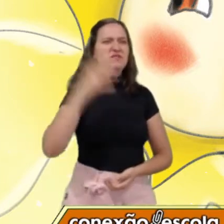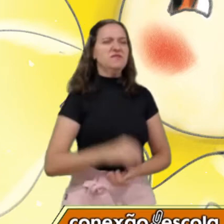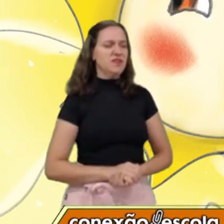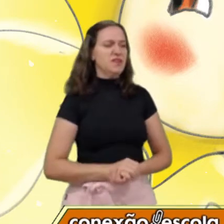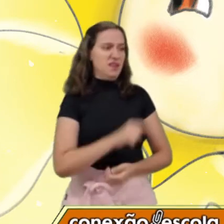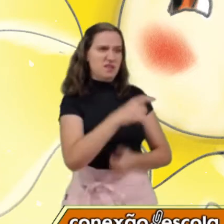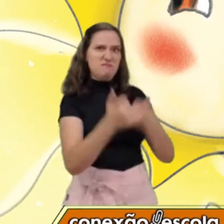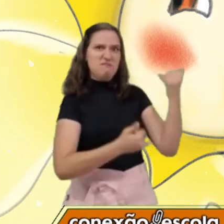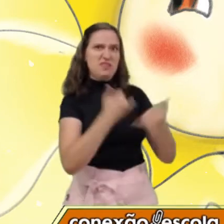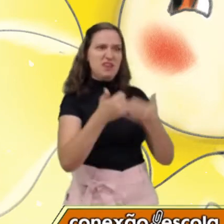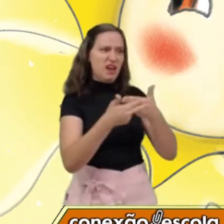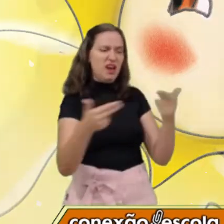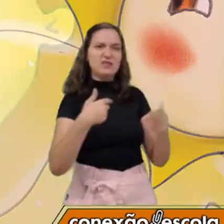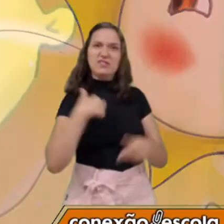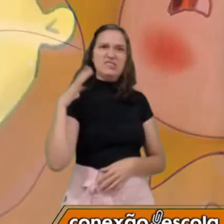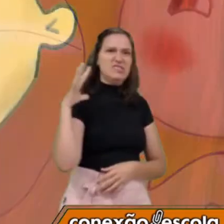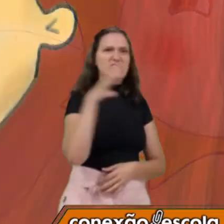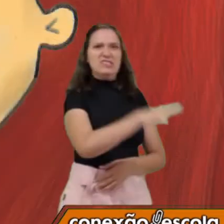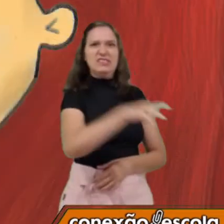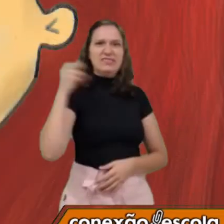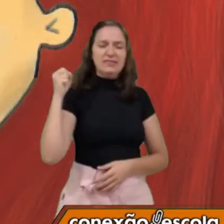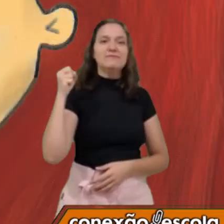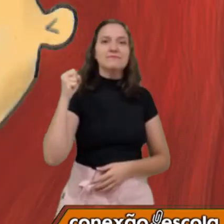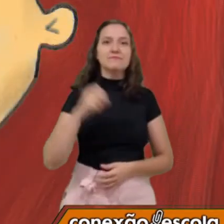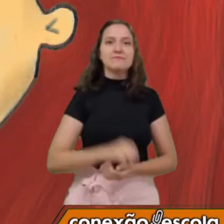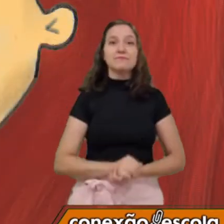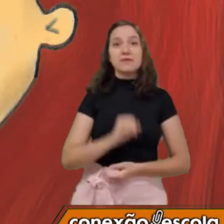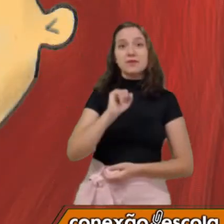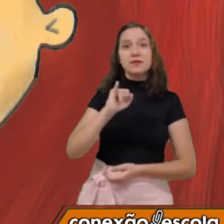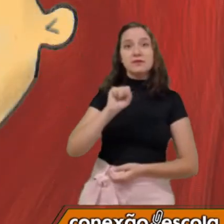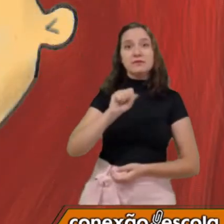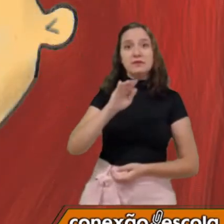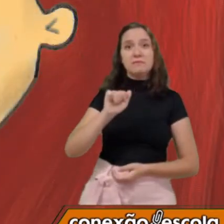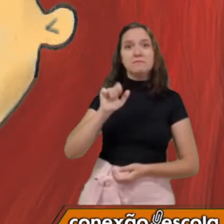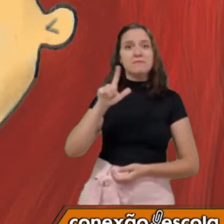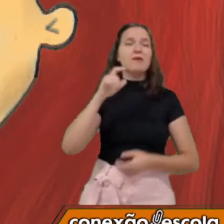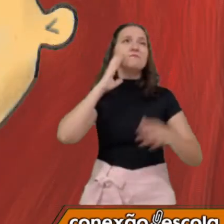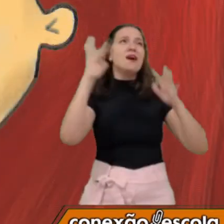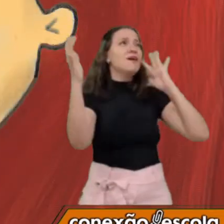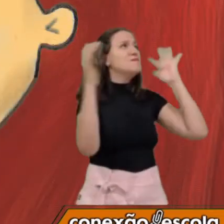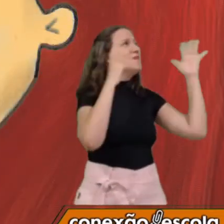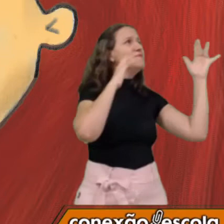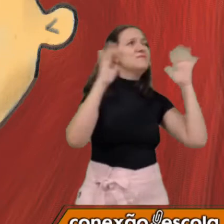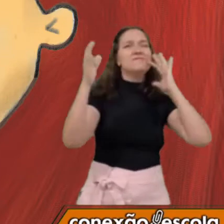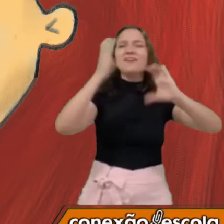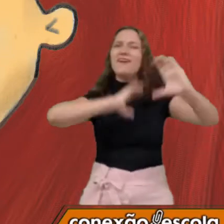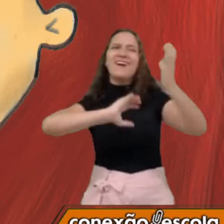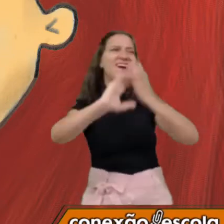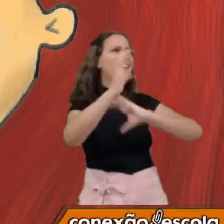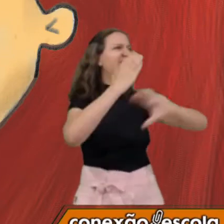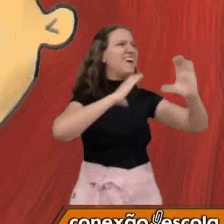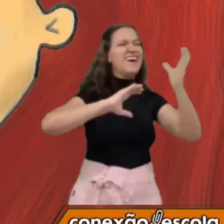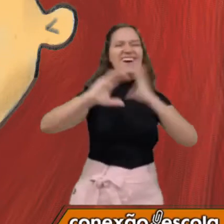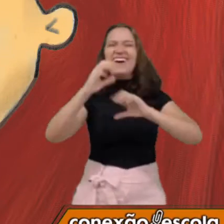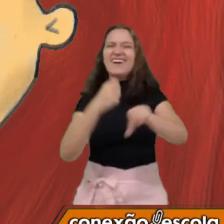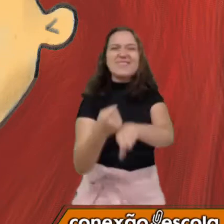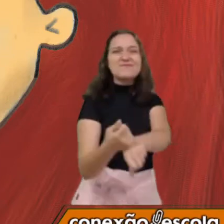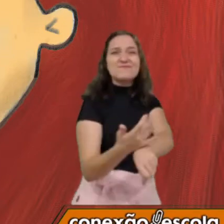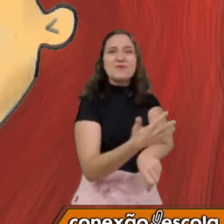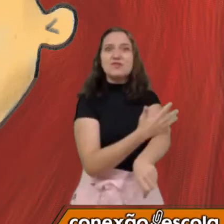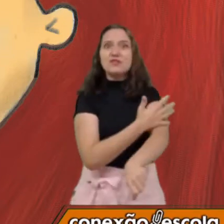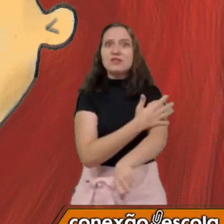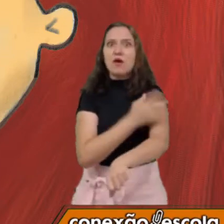brinquedos de Isabel pegar Oi Isabel tão de saída canta lava com emoção